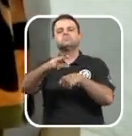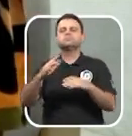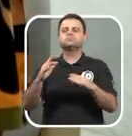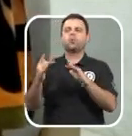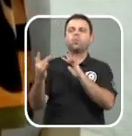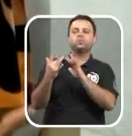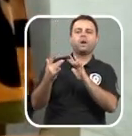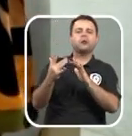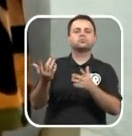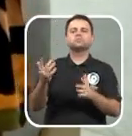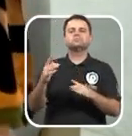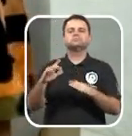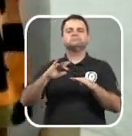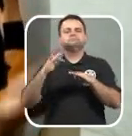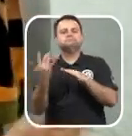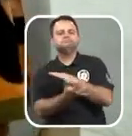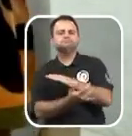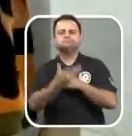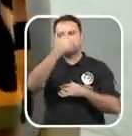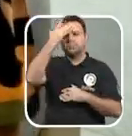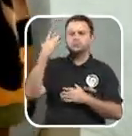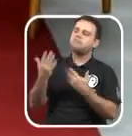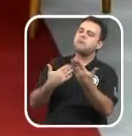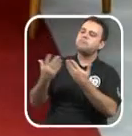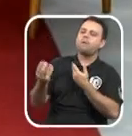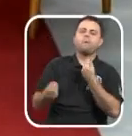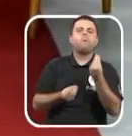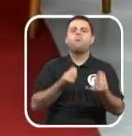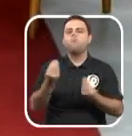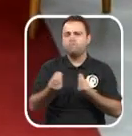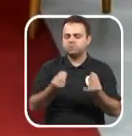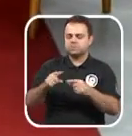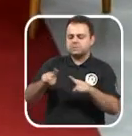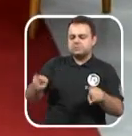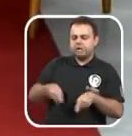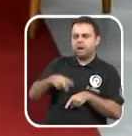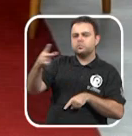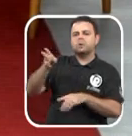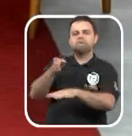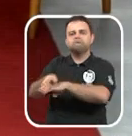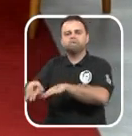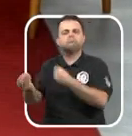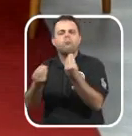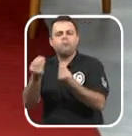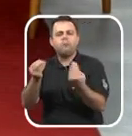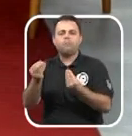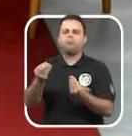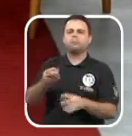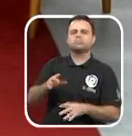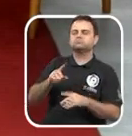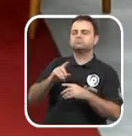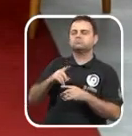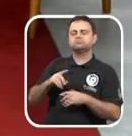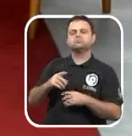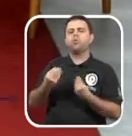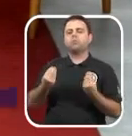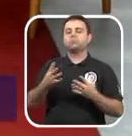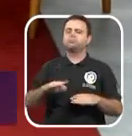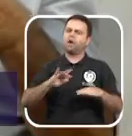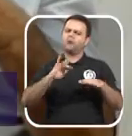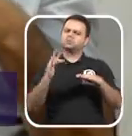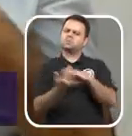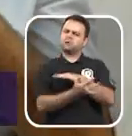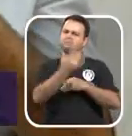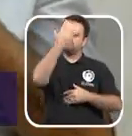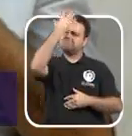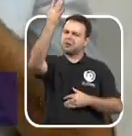redes sociais, para os munícipes que quiserem entrar em contato com o senhor, com o seu gabinete, deixarem as demandas. Qual que é a forma mais fácil? Pelas redes sociais é